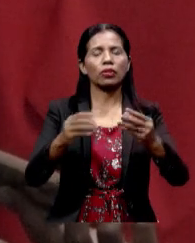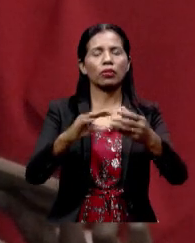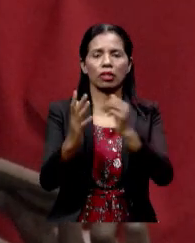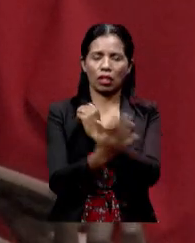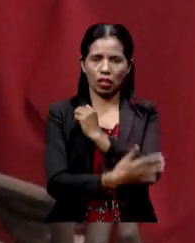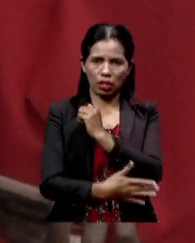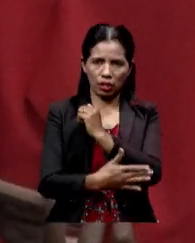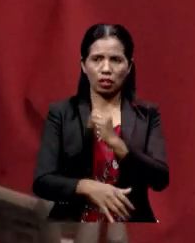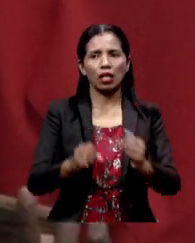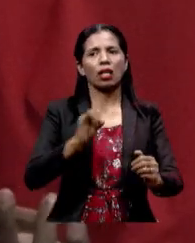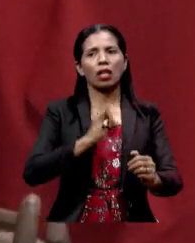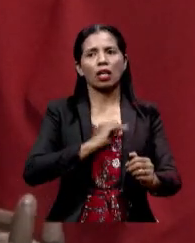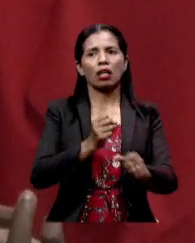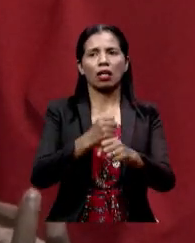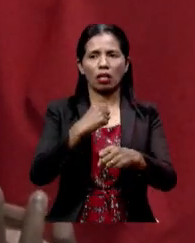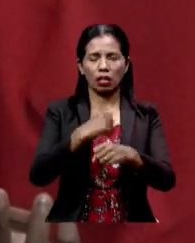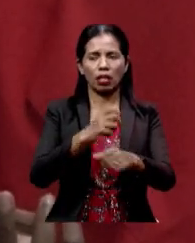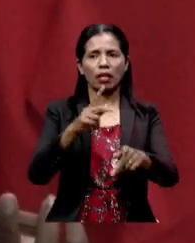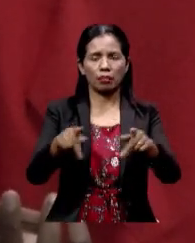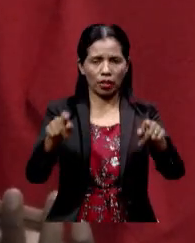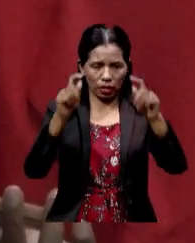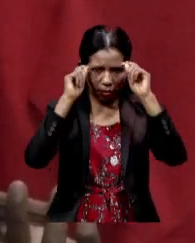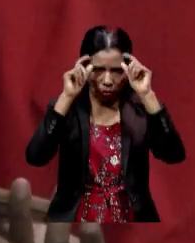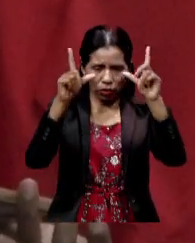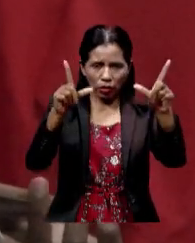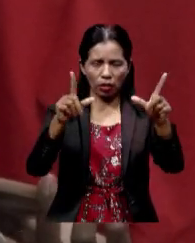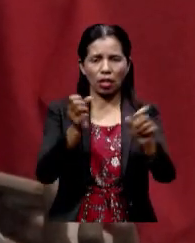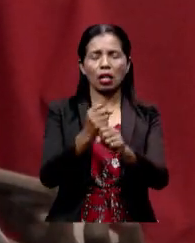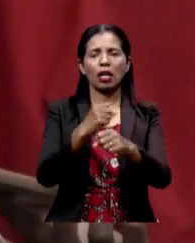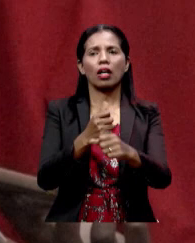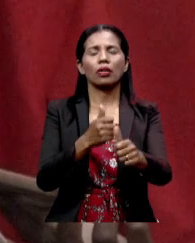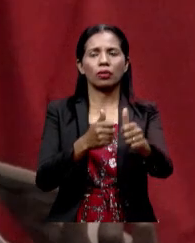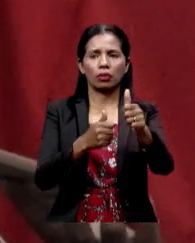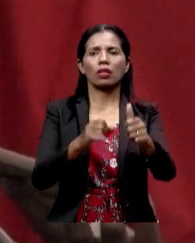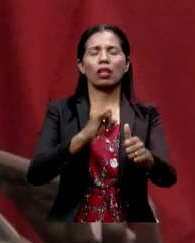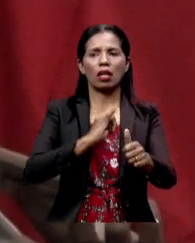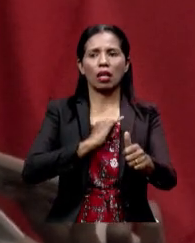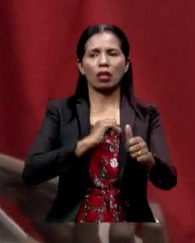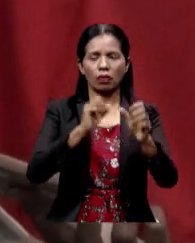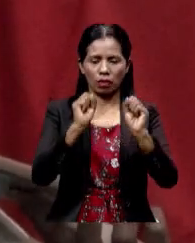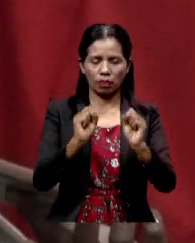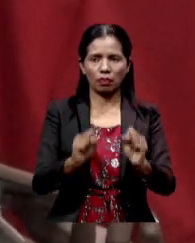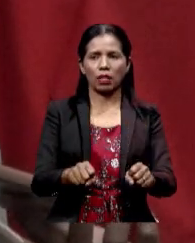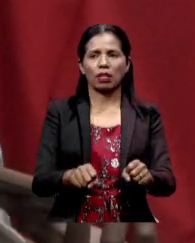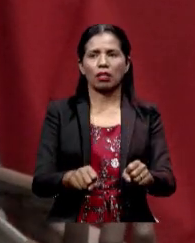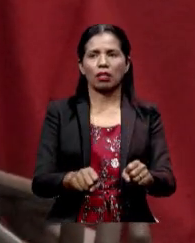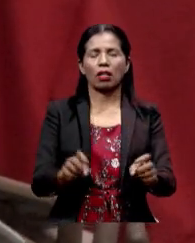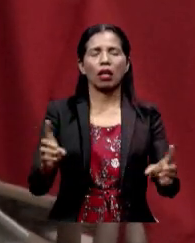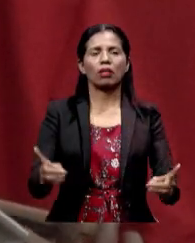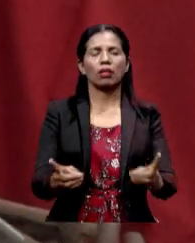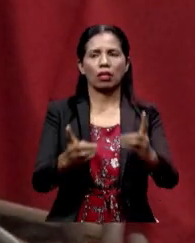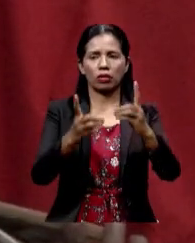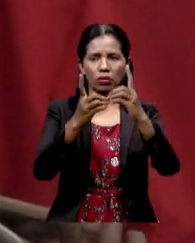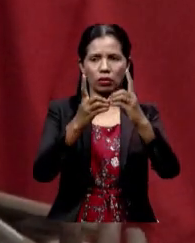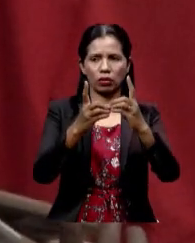hal nessa tuir timoroan, hal tuir buat nebe has kon has soru